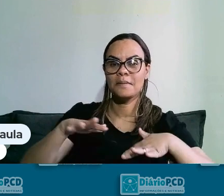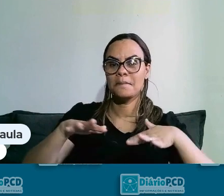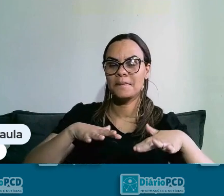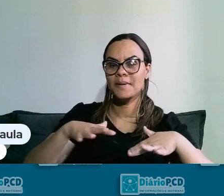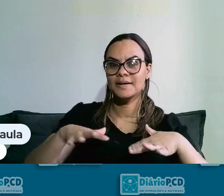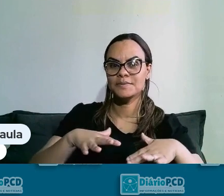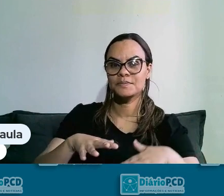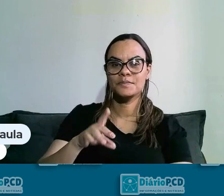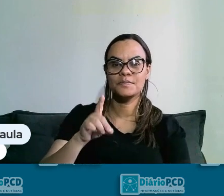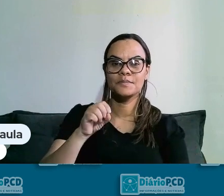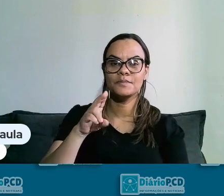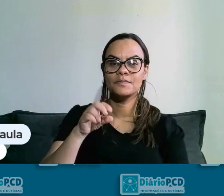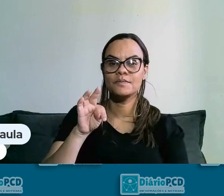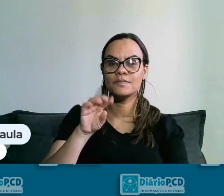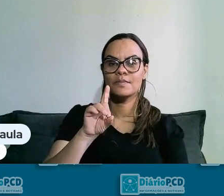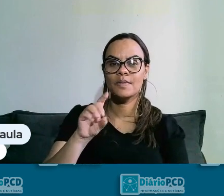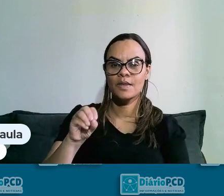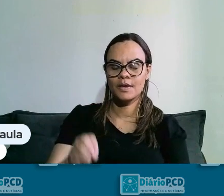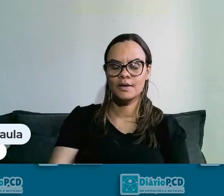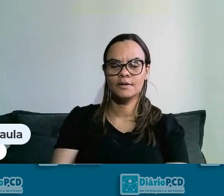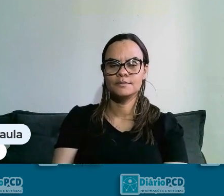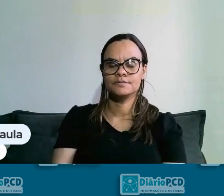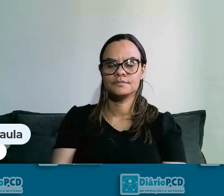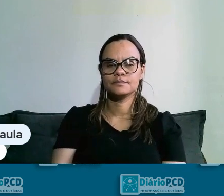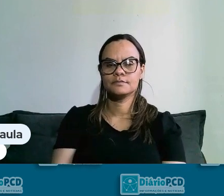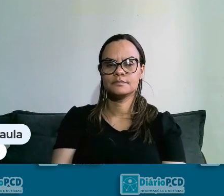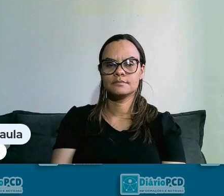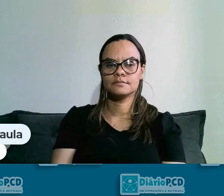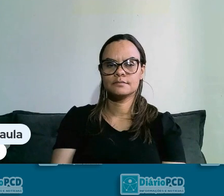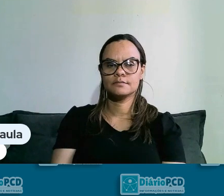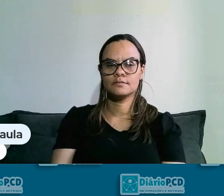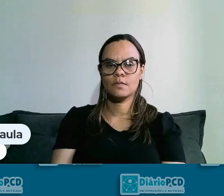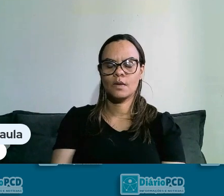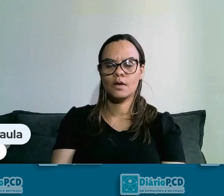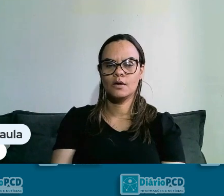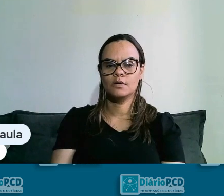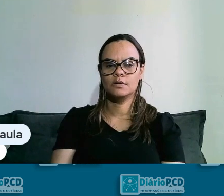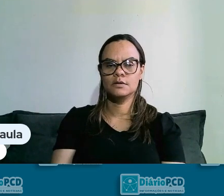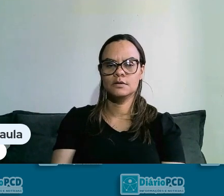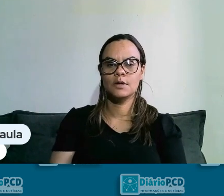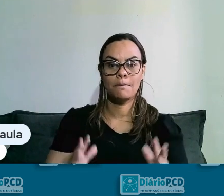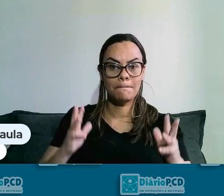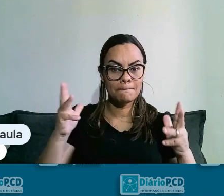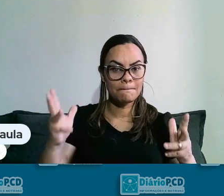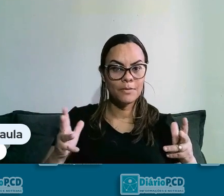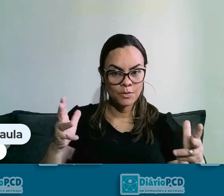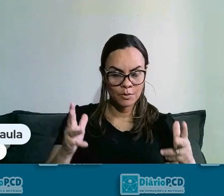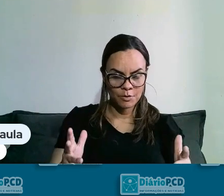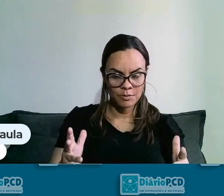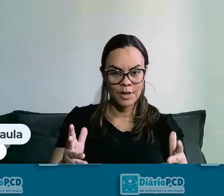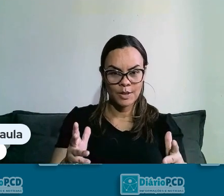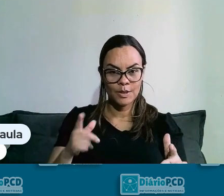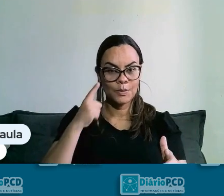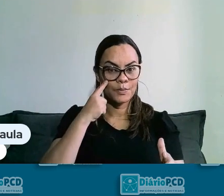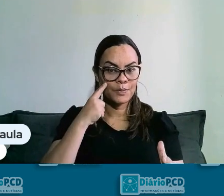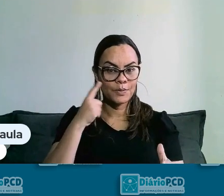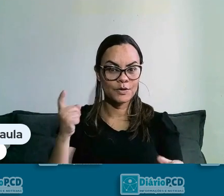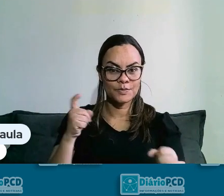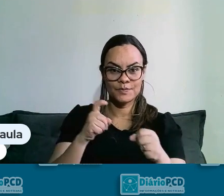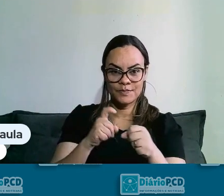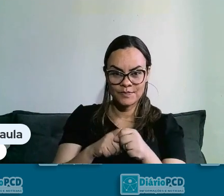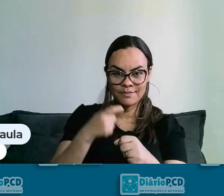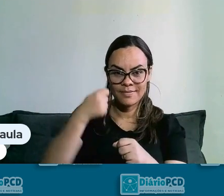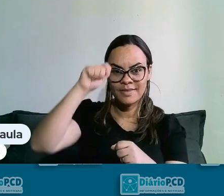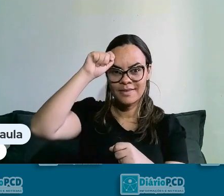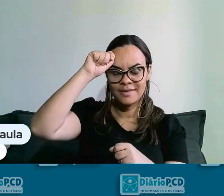do Adalto Lima, apresentando uma das cadeiras da Move Solução em Mobilidade, e nós já voltamos, eu e a Ana